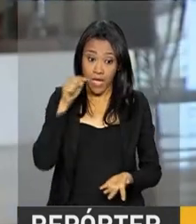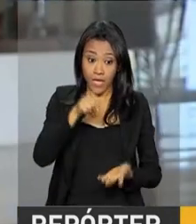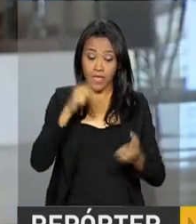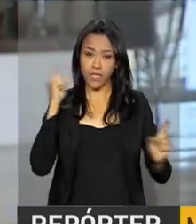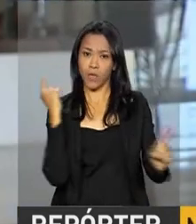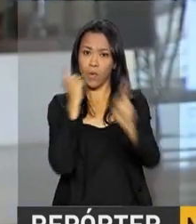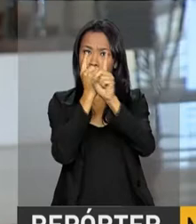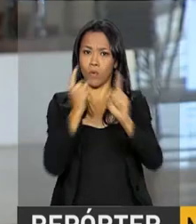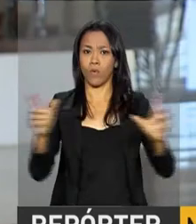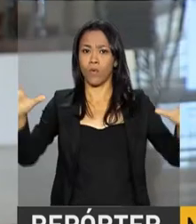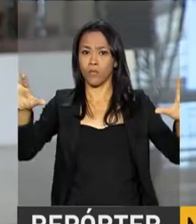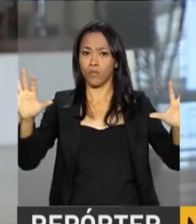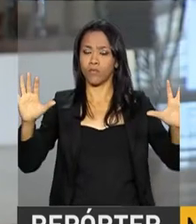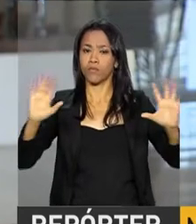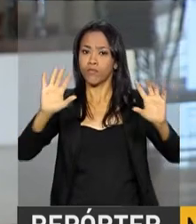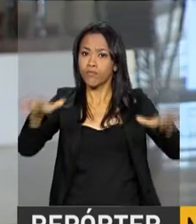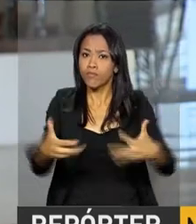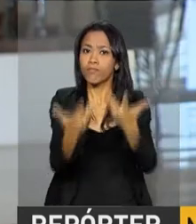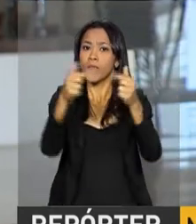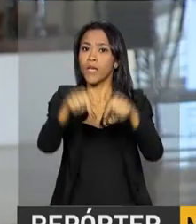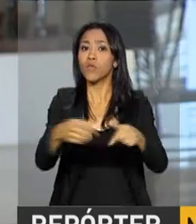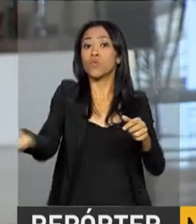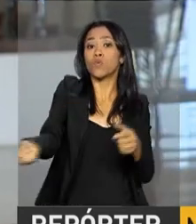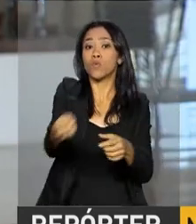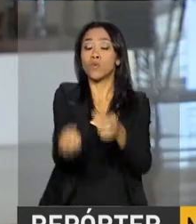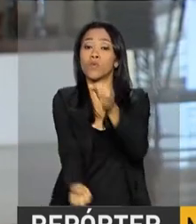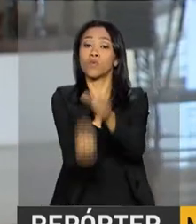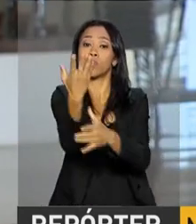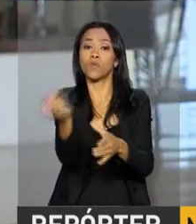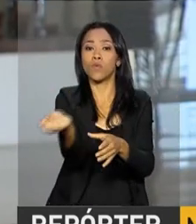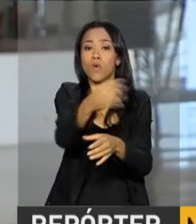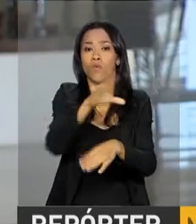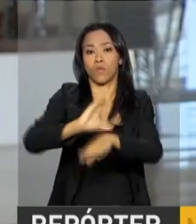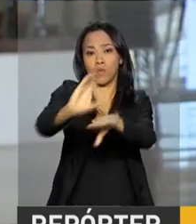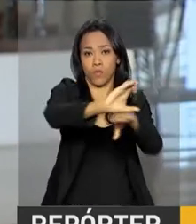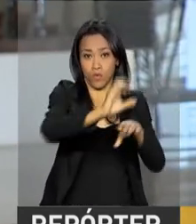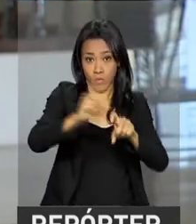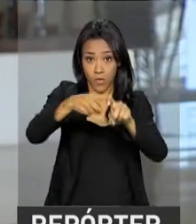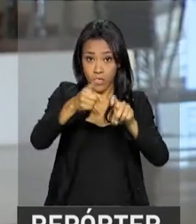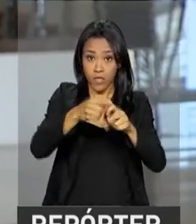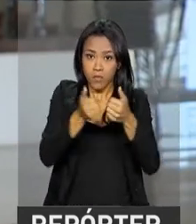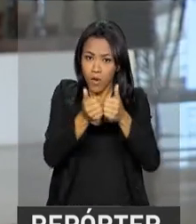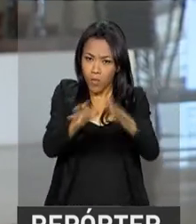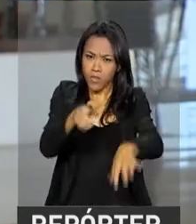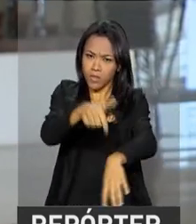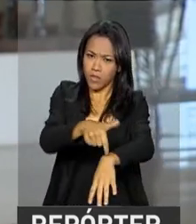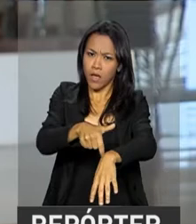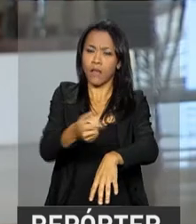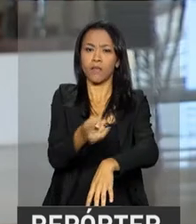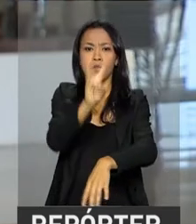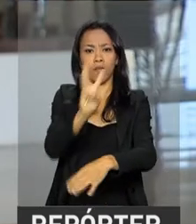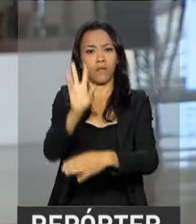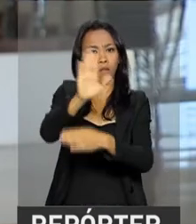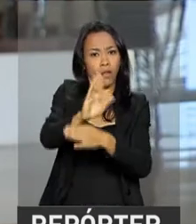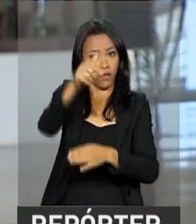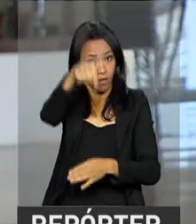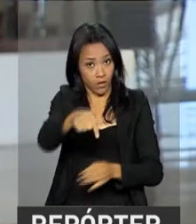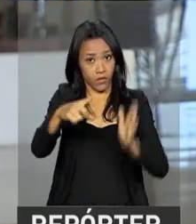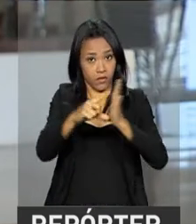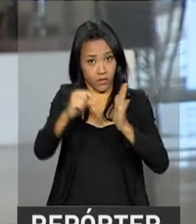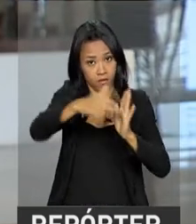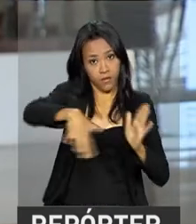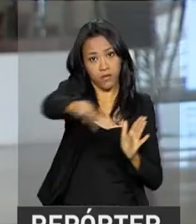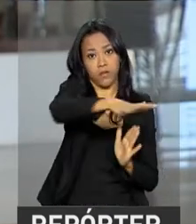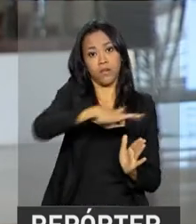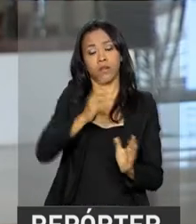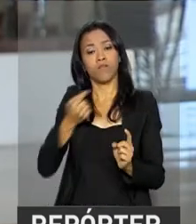de novos cursos de medicina está prevista para ocorrer às três horas da tarde aqui no palácio do planalto além do